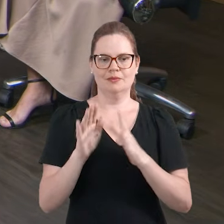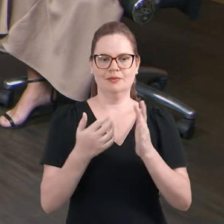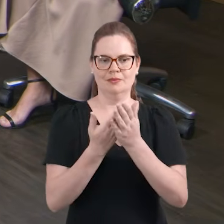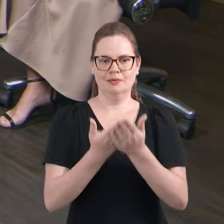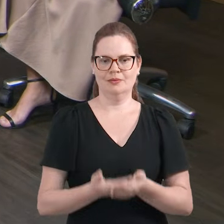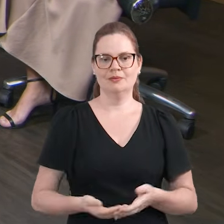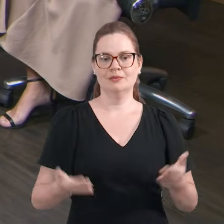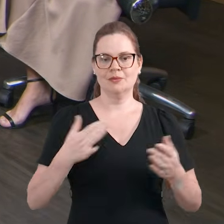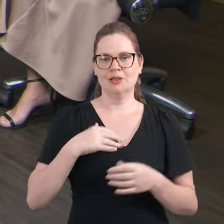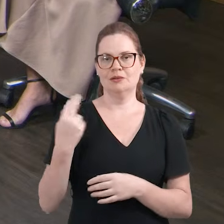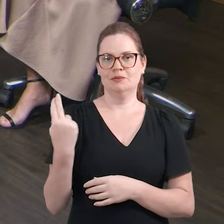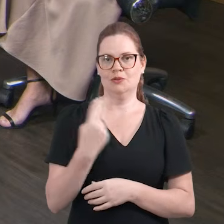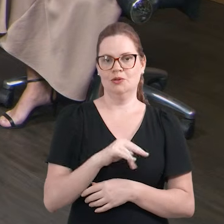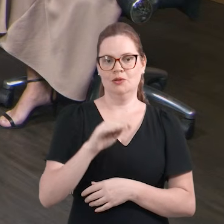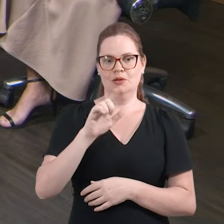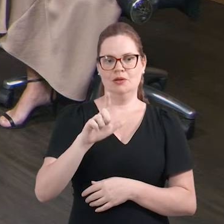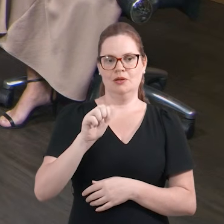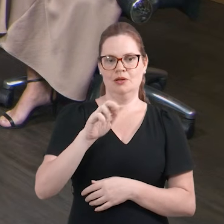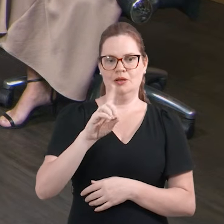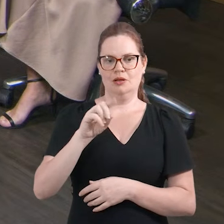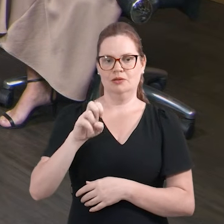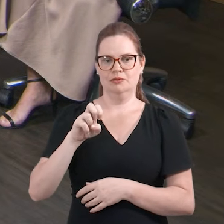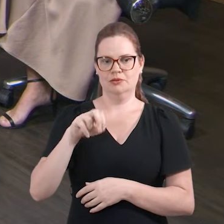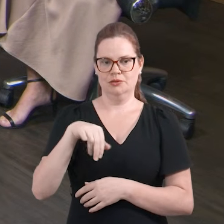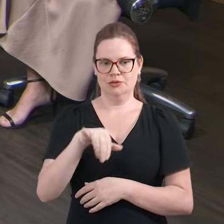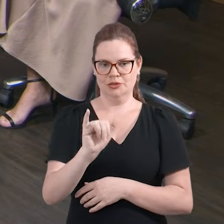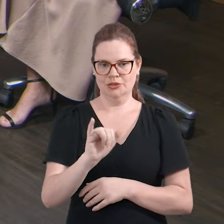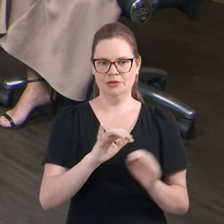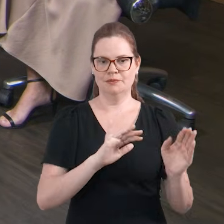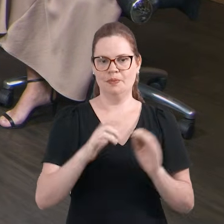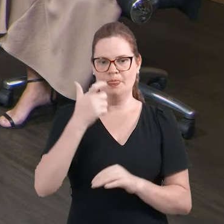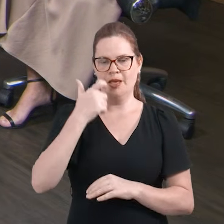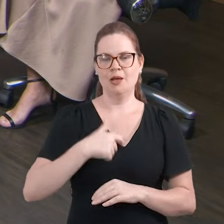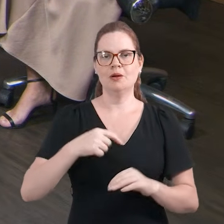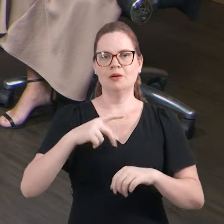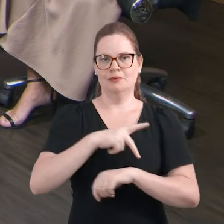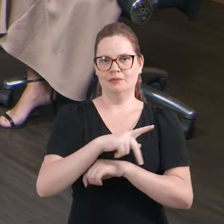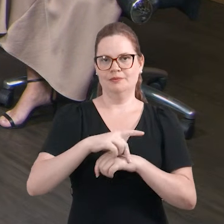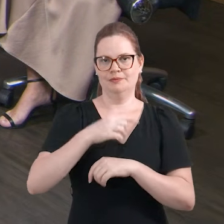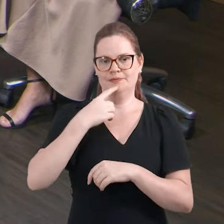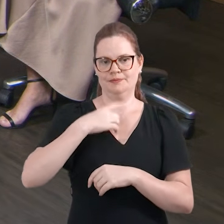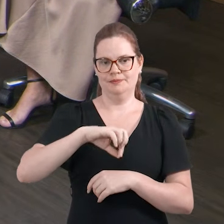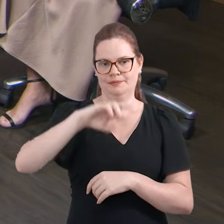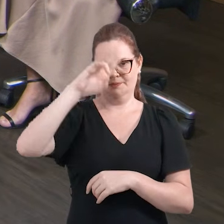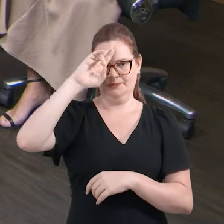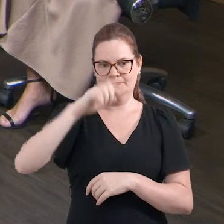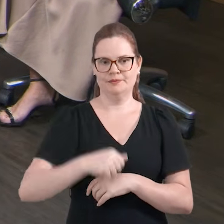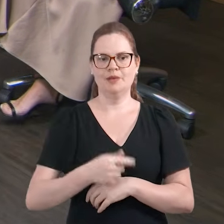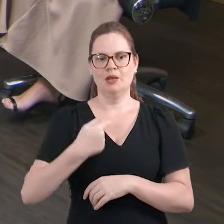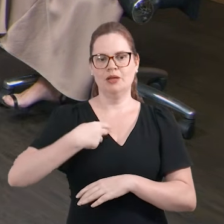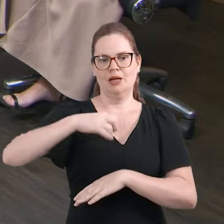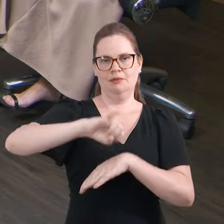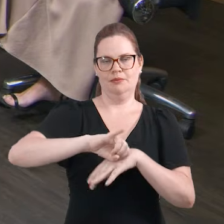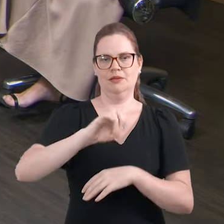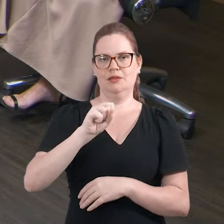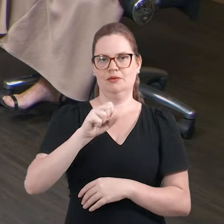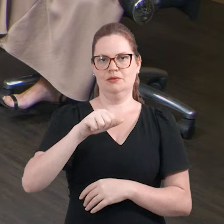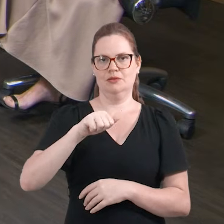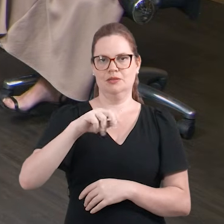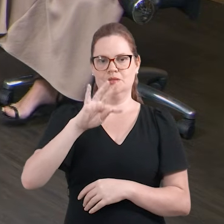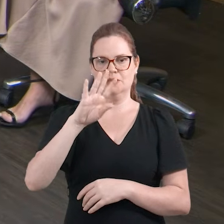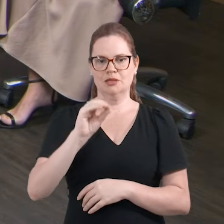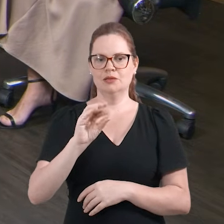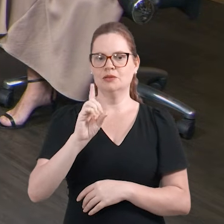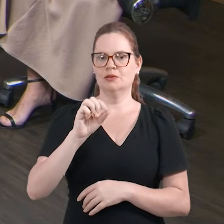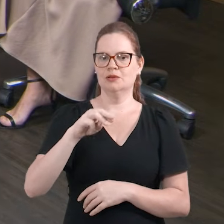Bendiciones a todos. Mi nombre es Laudi Hernández. Soy de República Dominicana, de la capital de Santo Domingo. Y